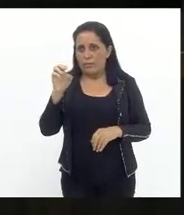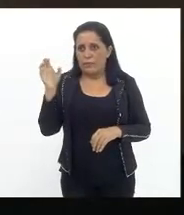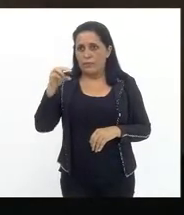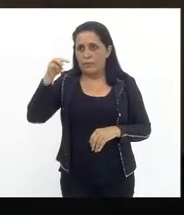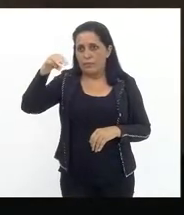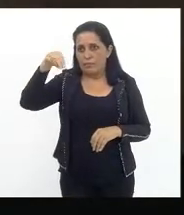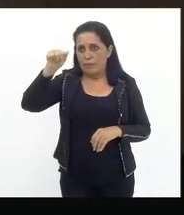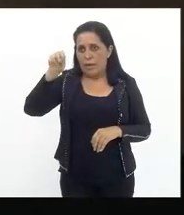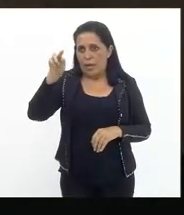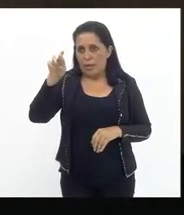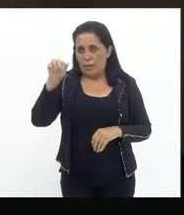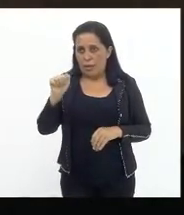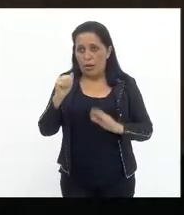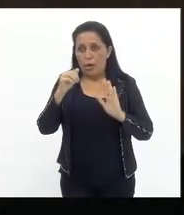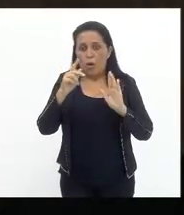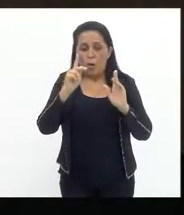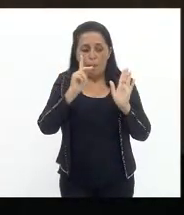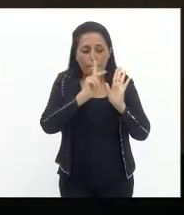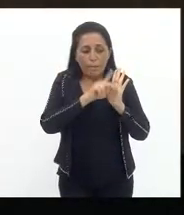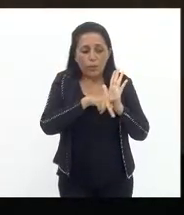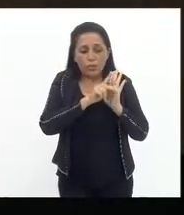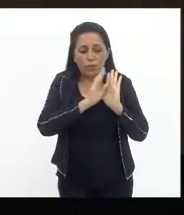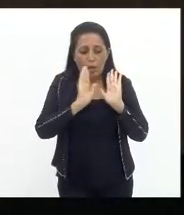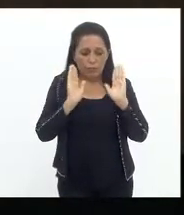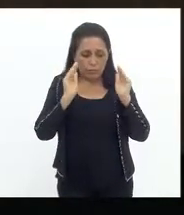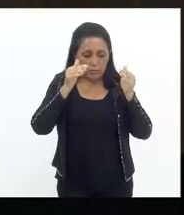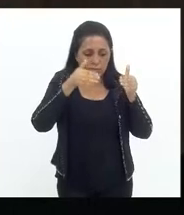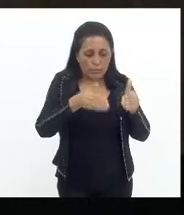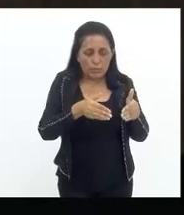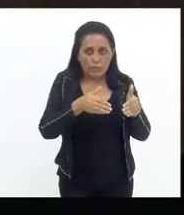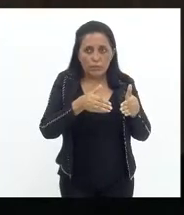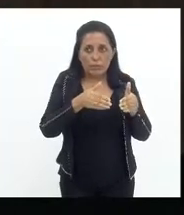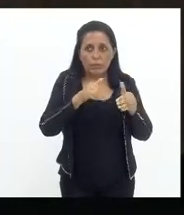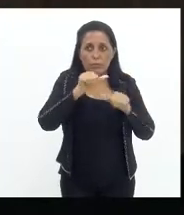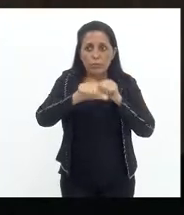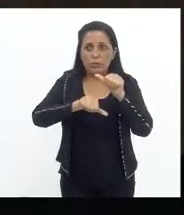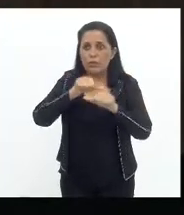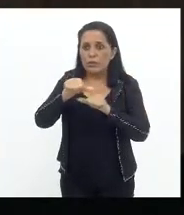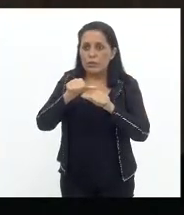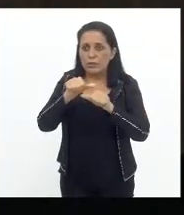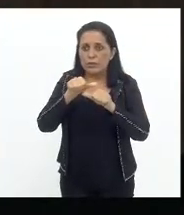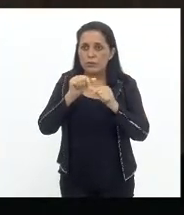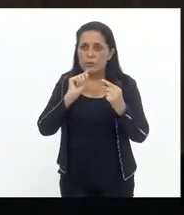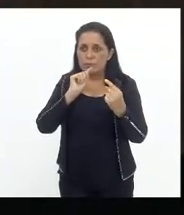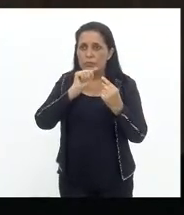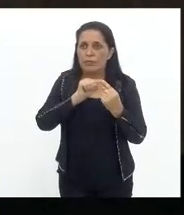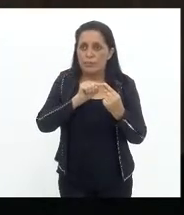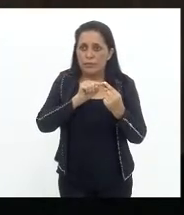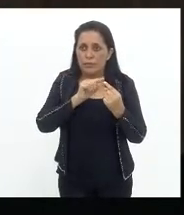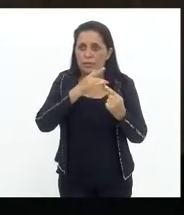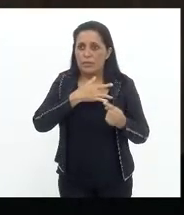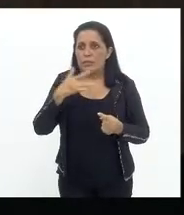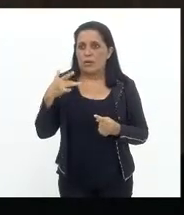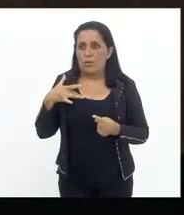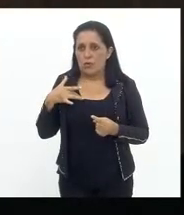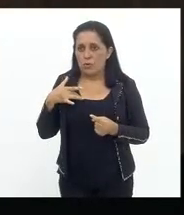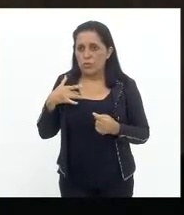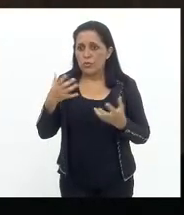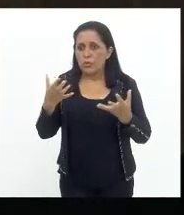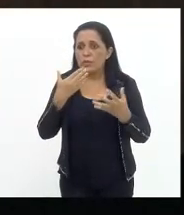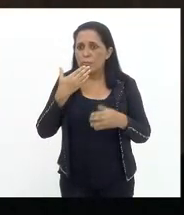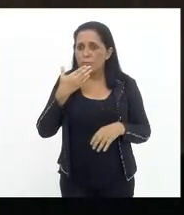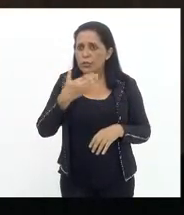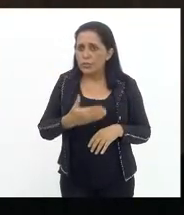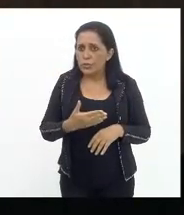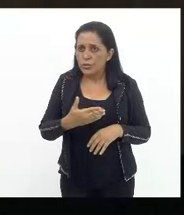Marta. É que o projeto, ele se refere a alterações que atingem a área da saúde. Então, eu queria pedir